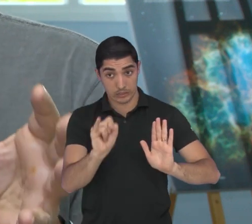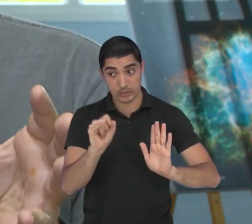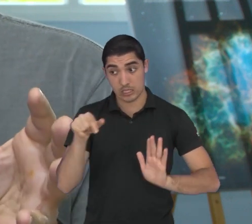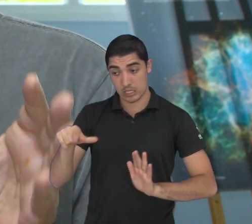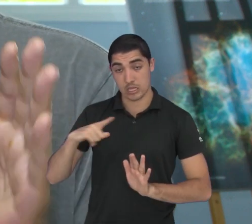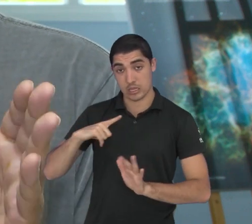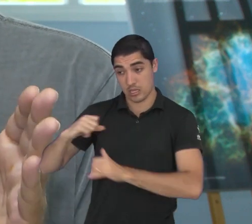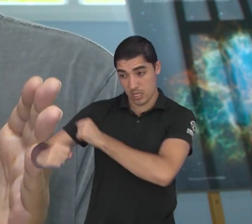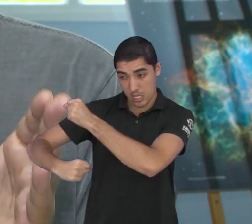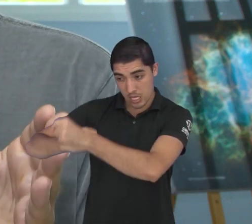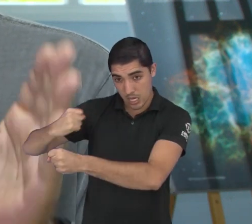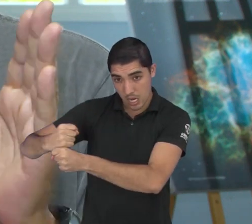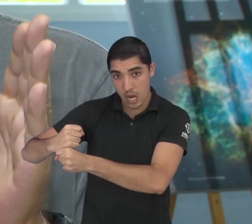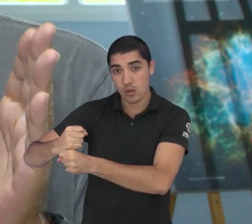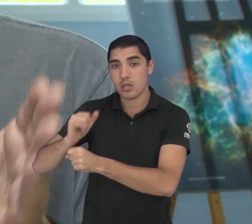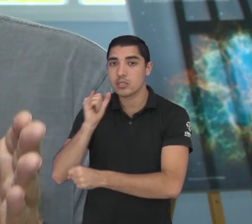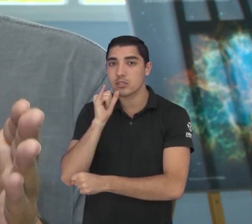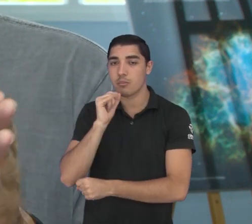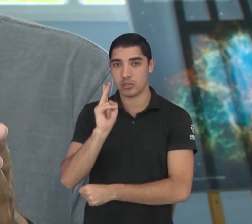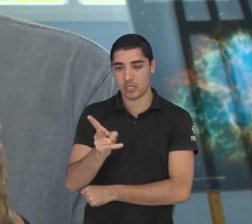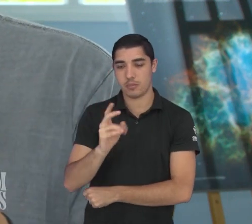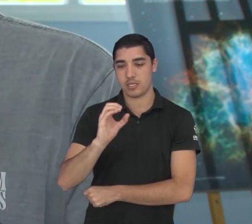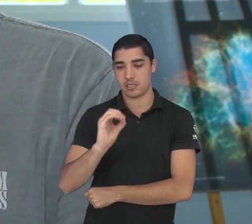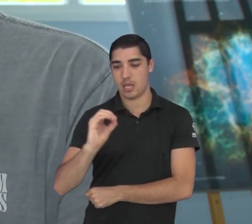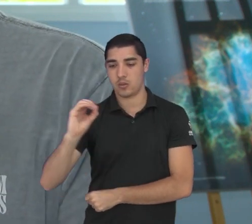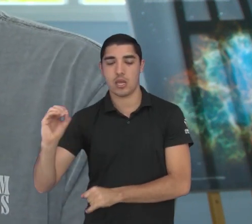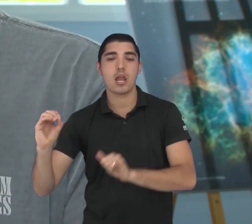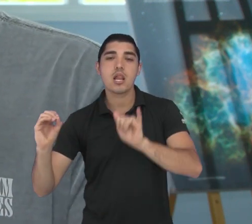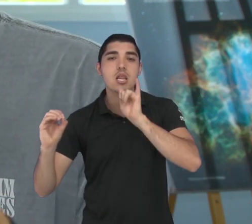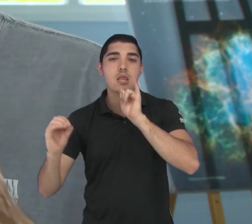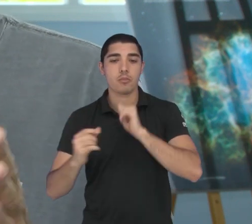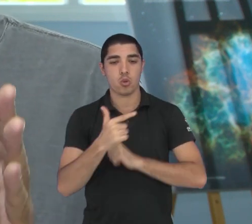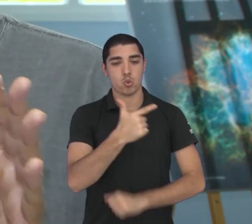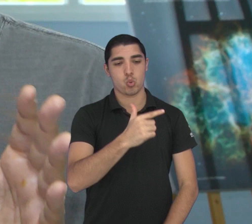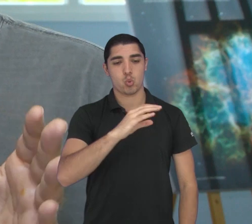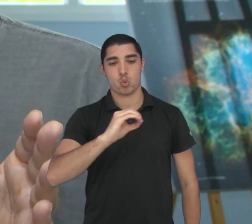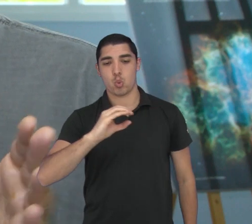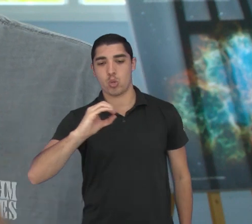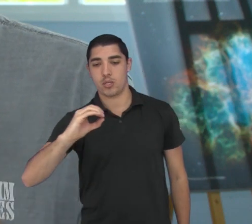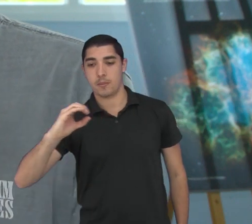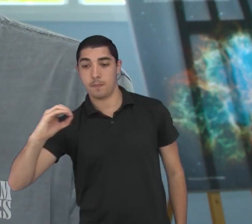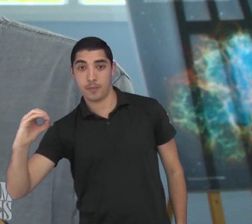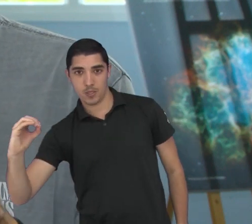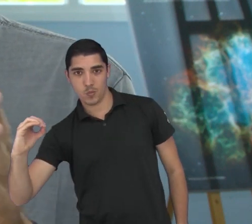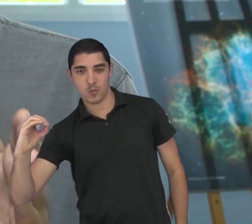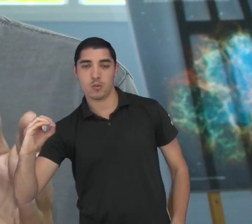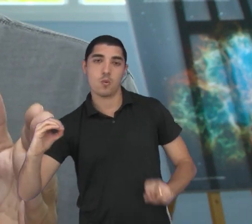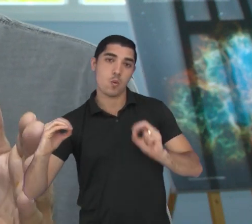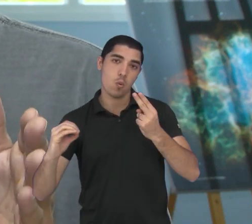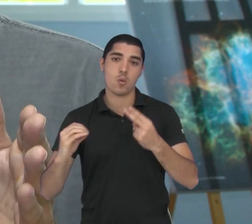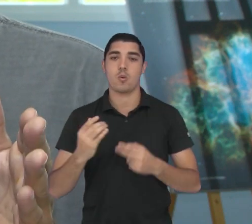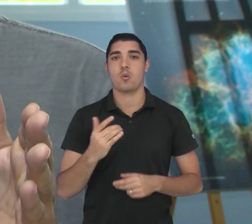sempre que eu tiver anos que terminam com 00, tá? Por exemplo, 2000,